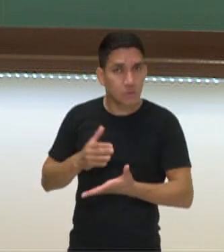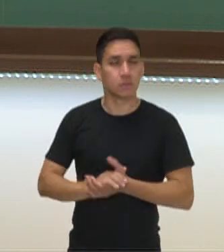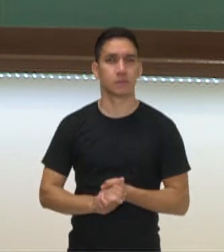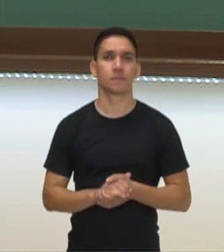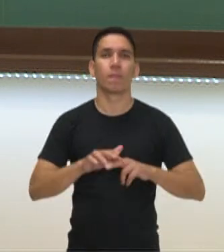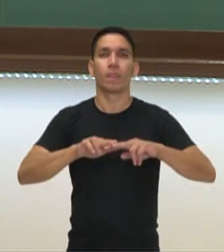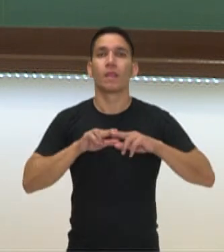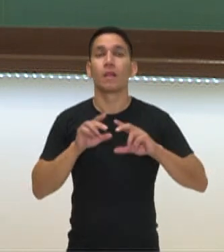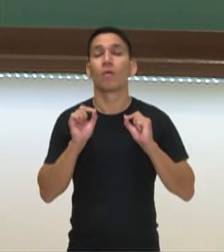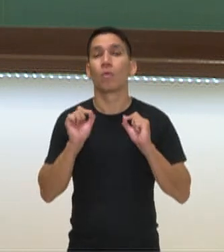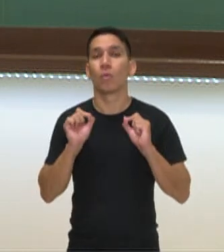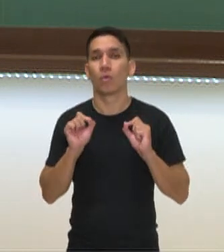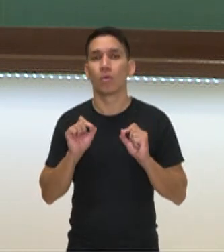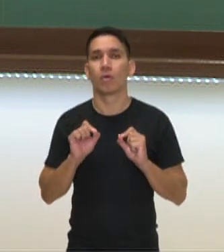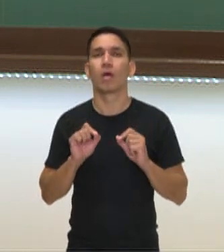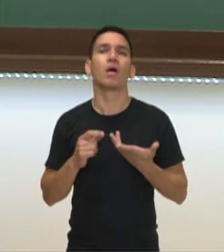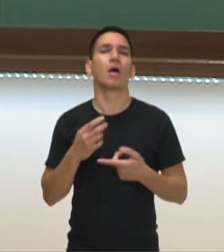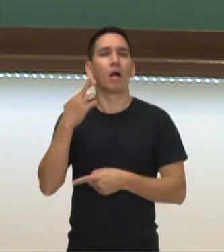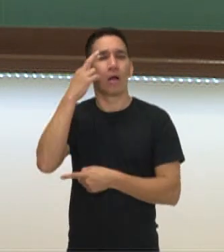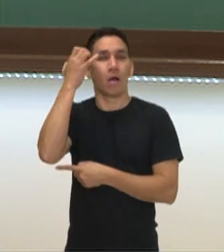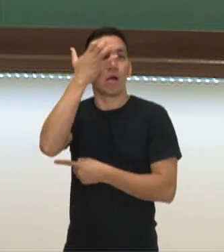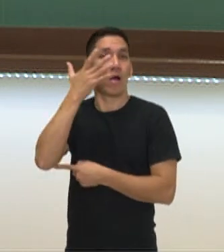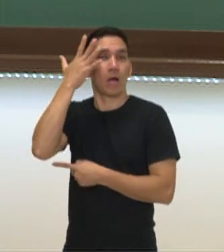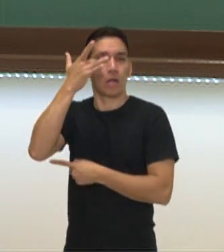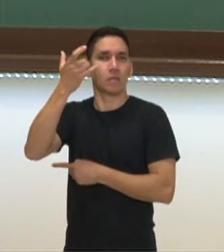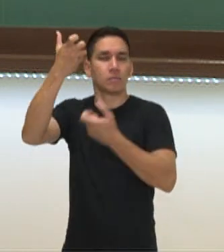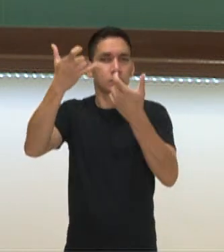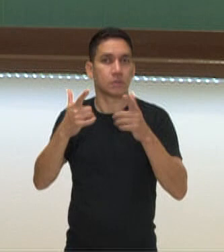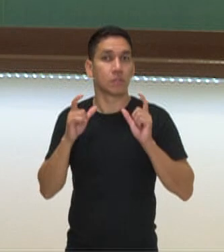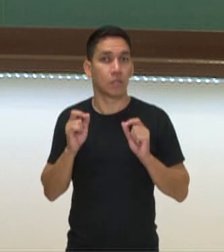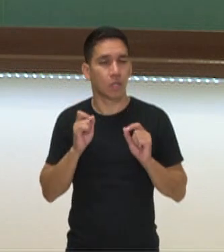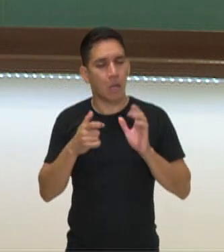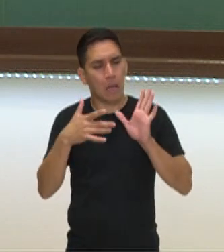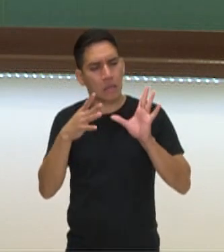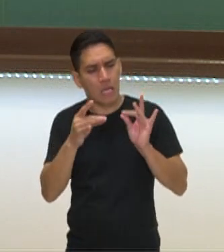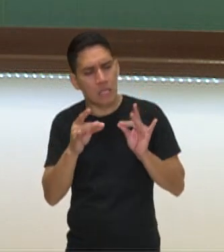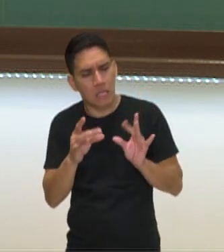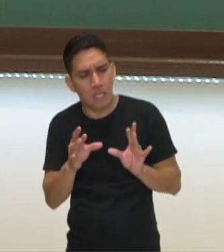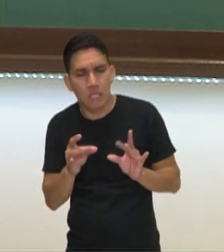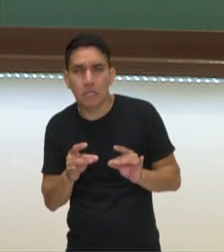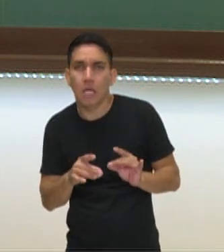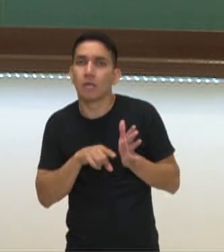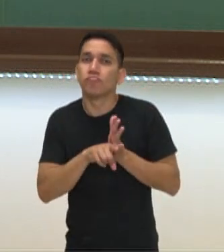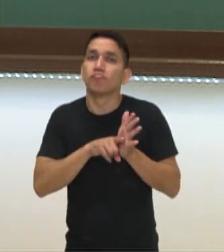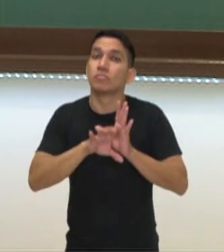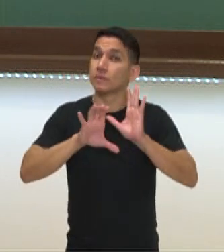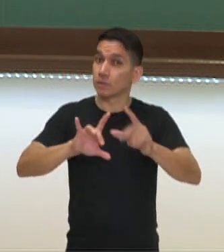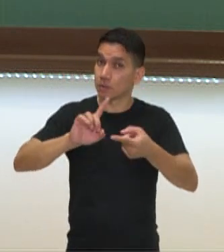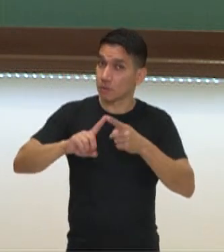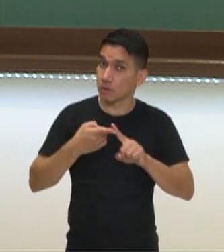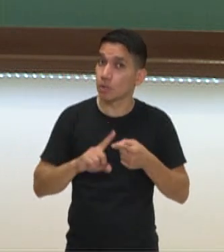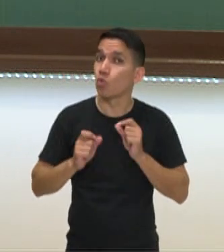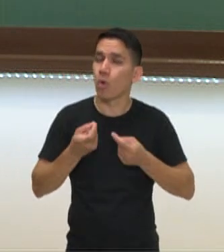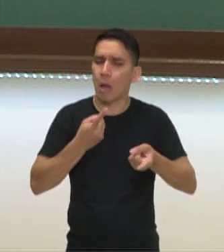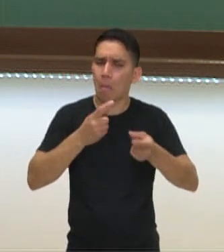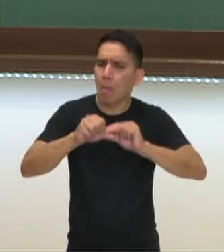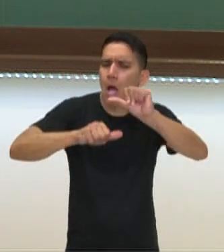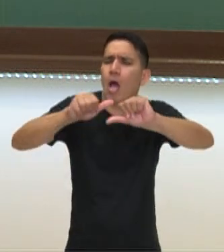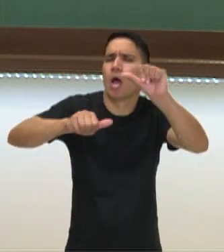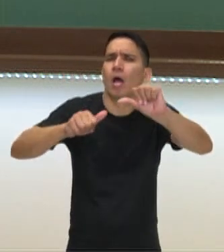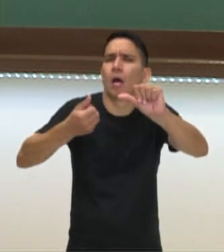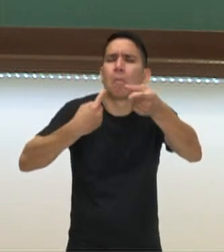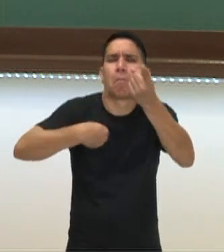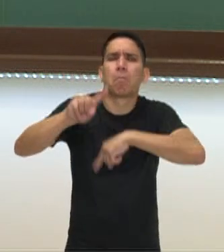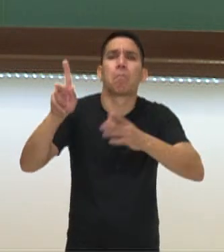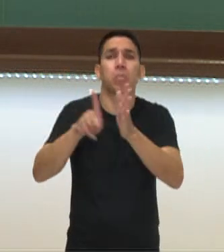Então, Roberto Cardoso de Oliveira trabalha, né, dentro dessa discussão. Que transformações,